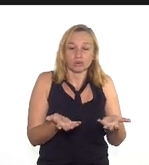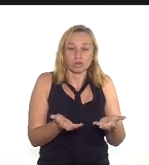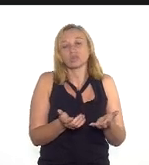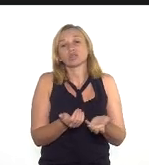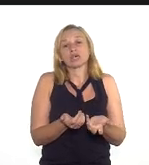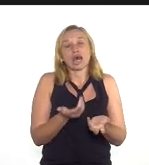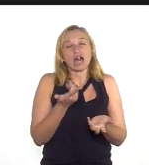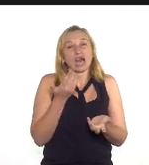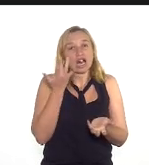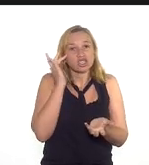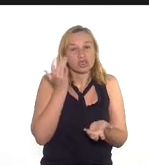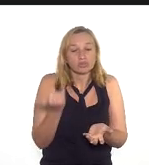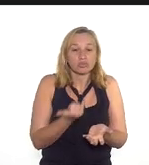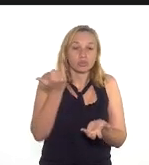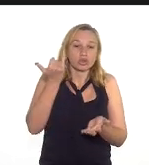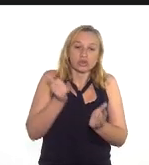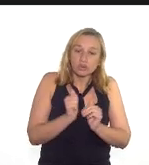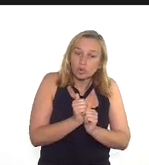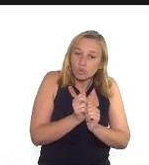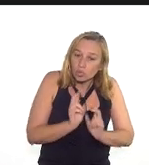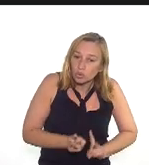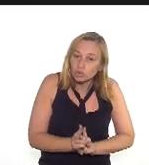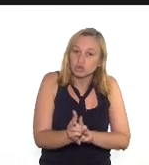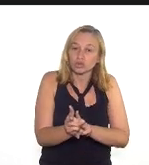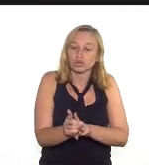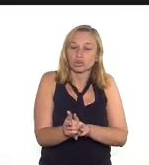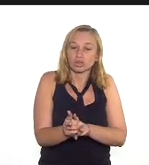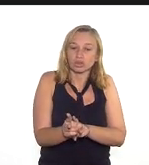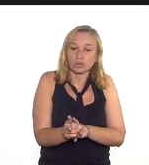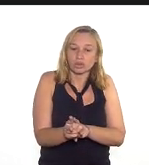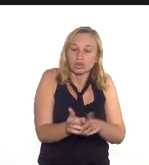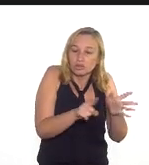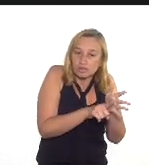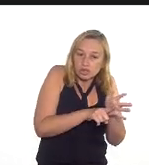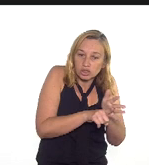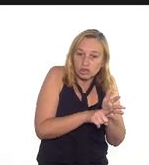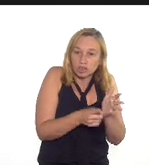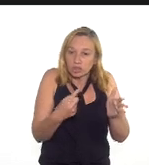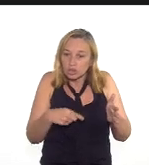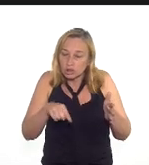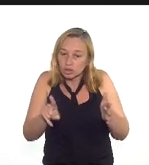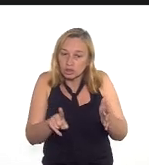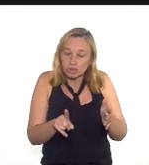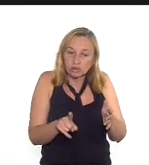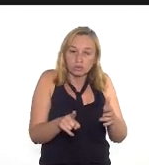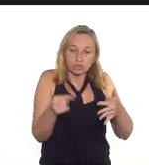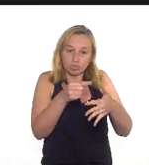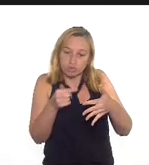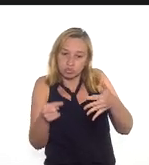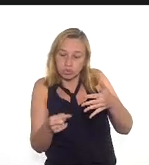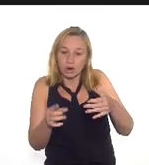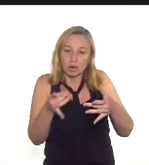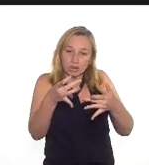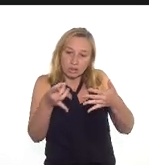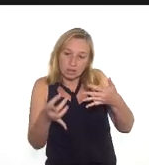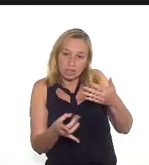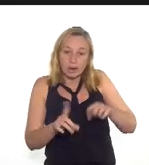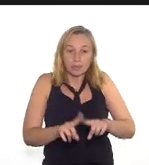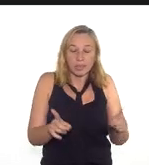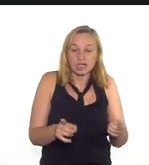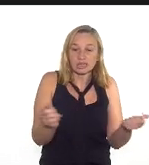ainda achamos importante a gente continuar abrindo ações fiscais, indo sim nos detalhes, mas nós não